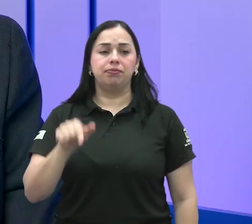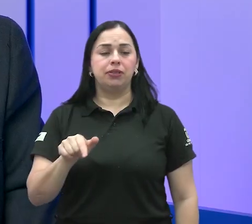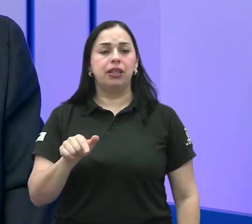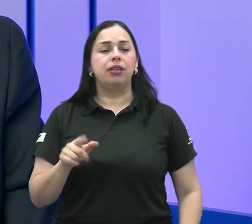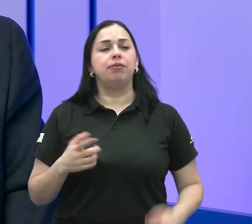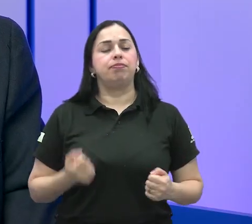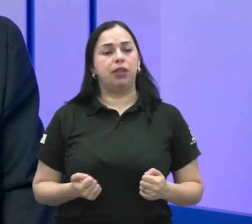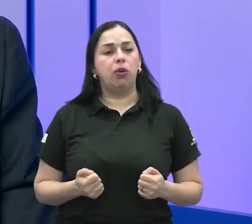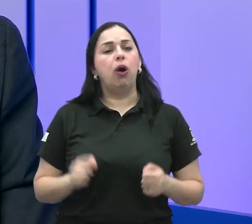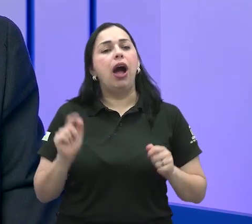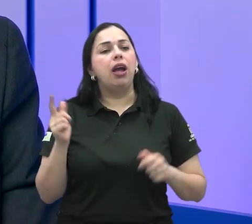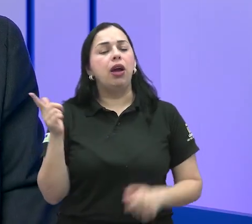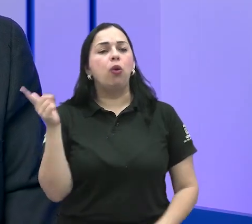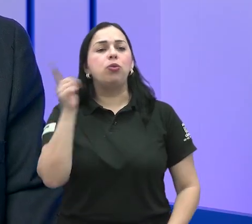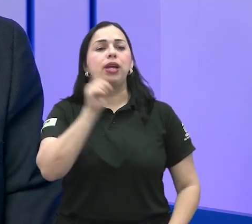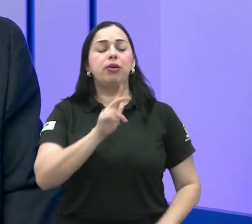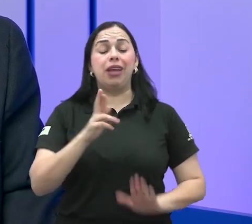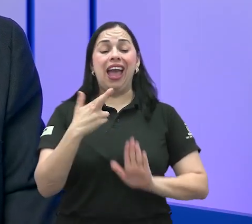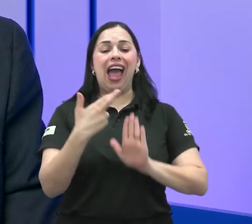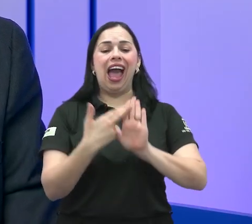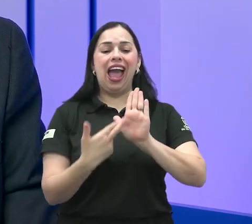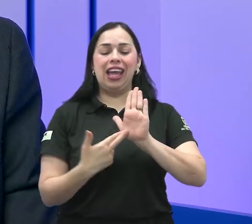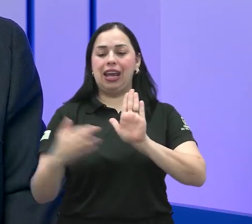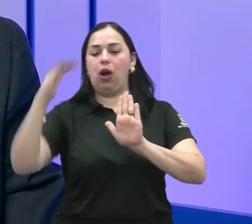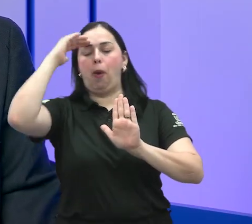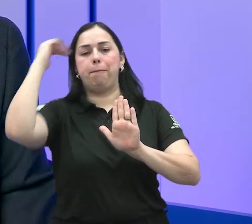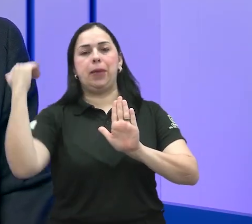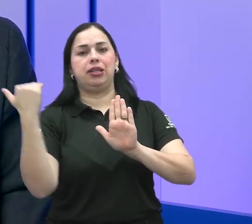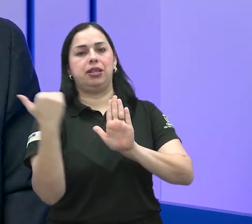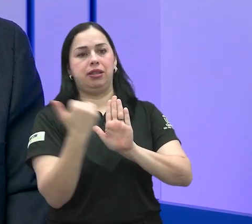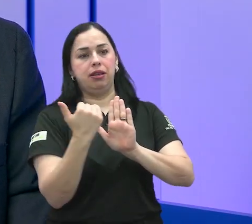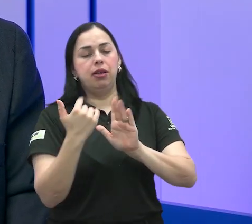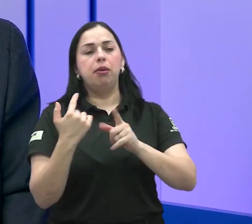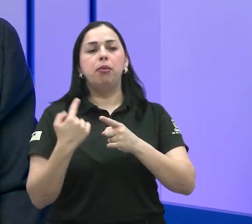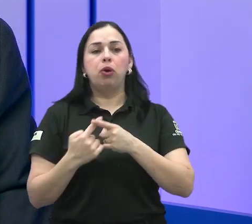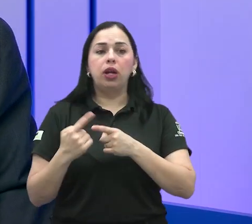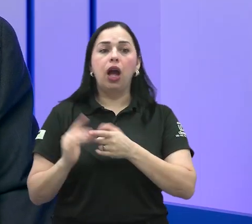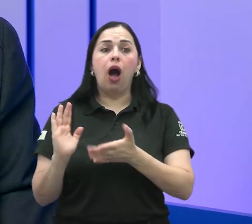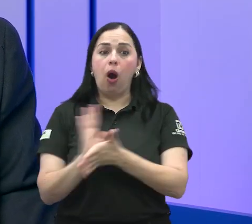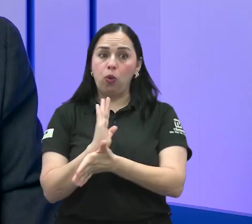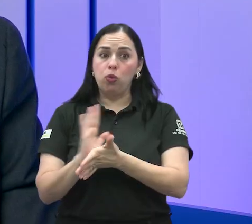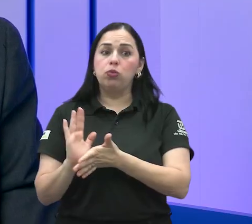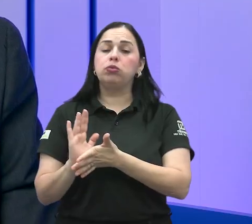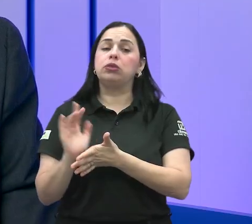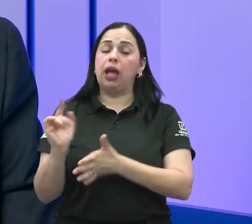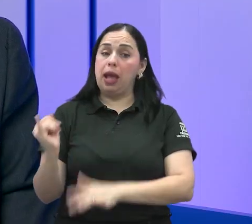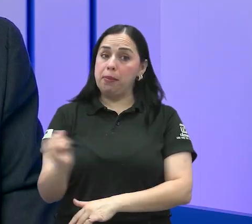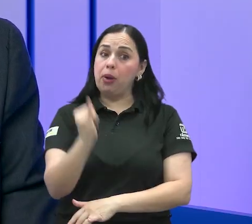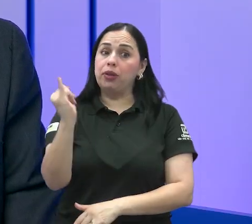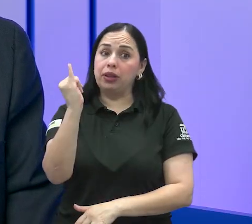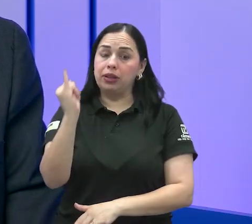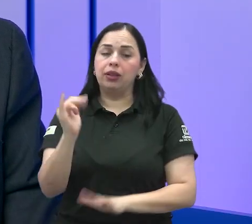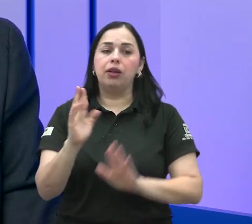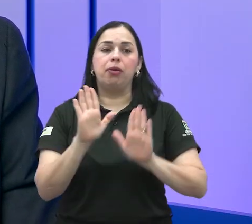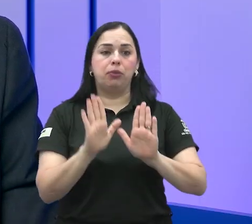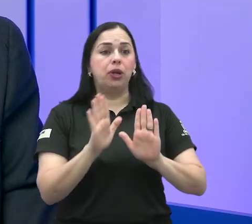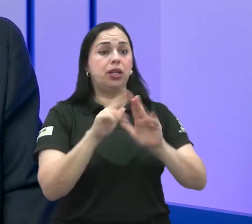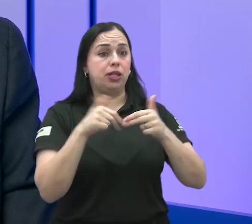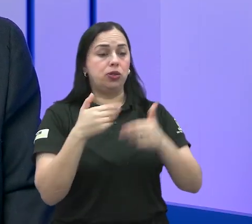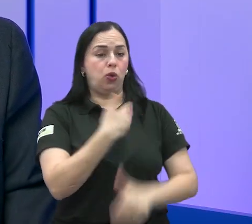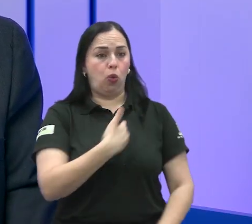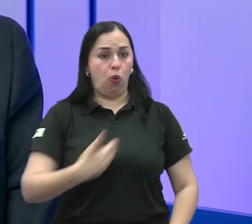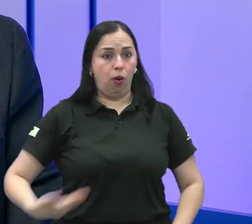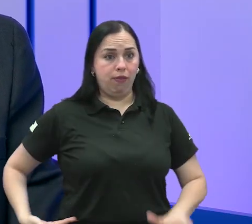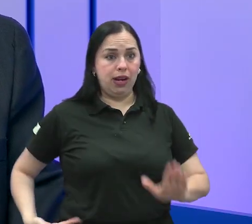para atuar, ele se reservou o direito de regulamentar todo esse funcionamento, porque são serviços essenciais. Portanto, ele dita, o